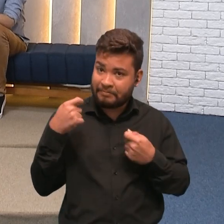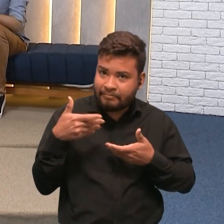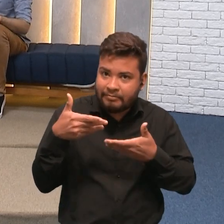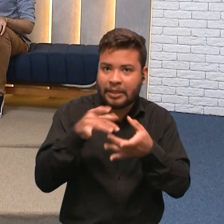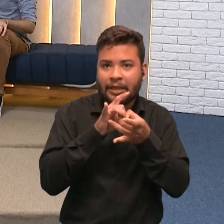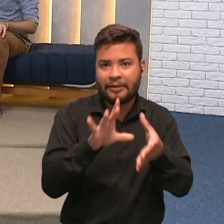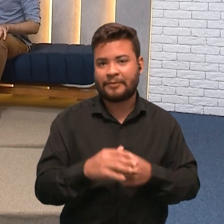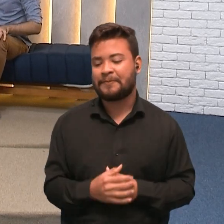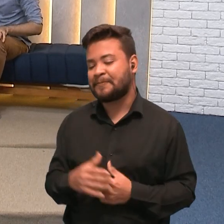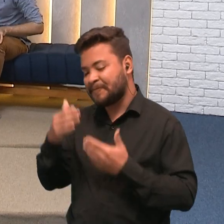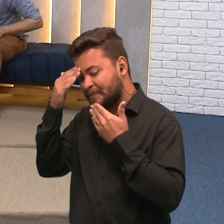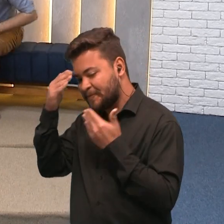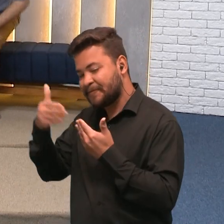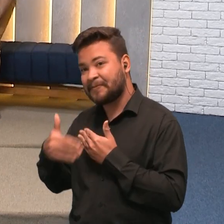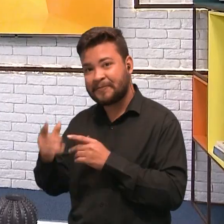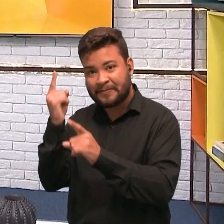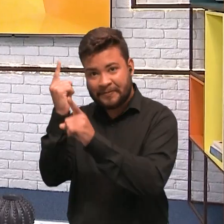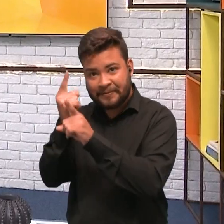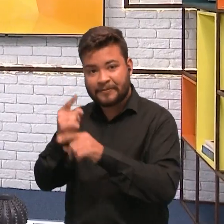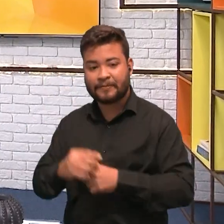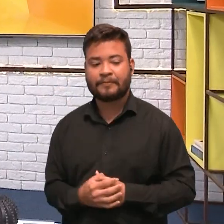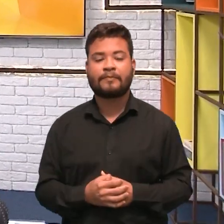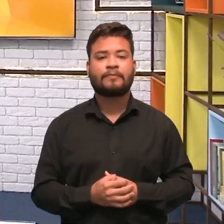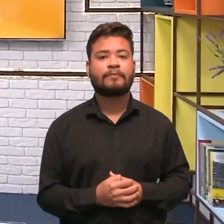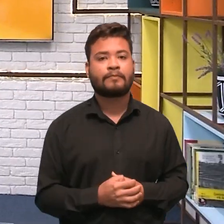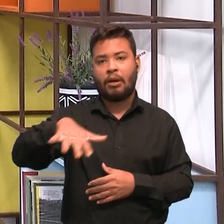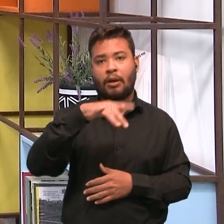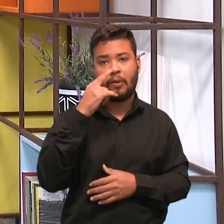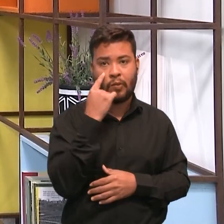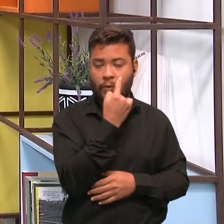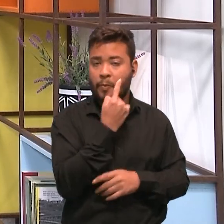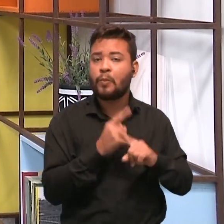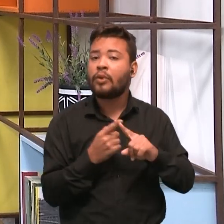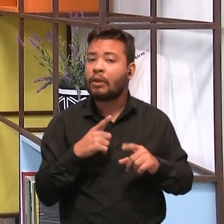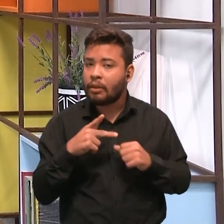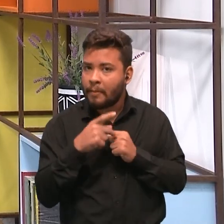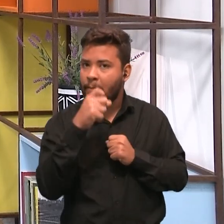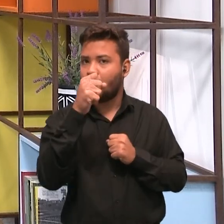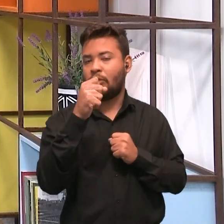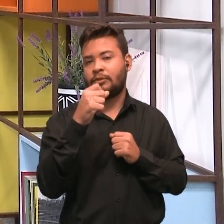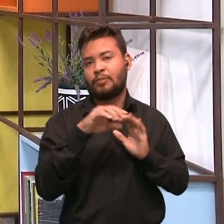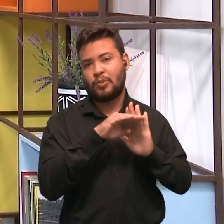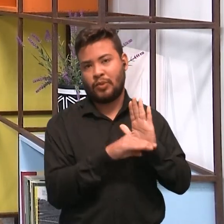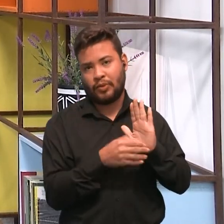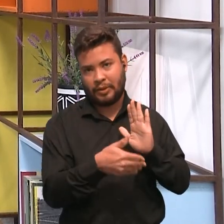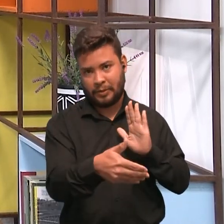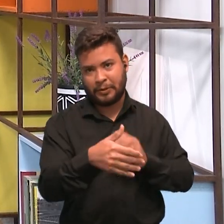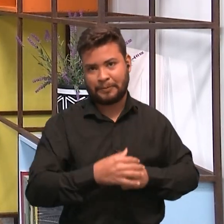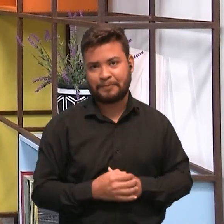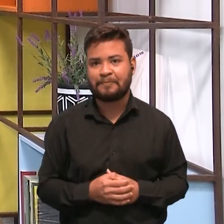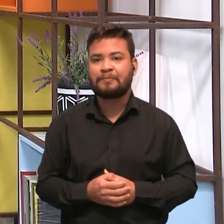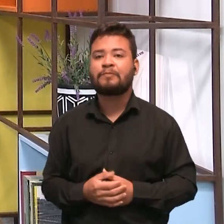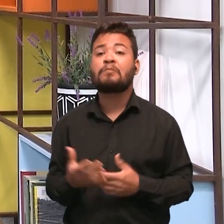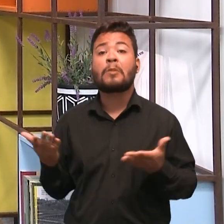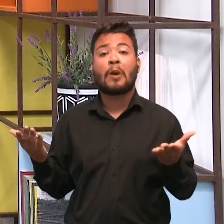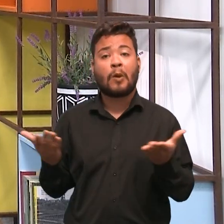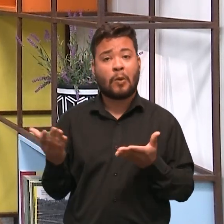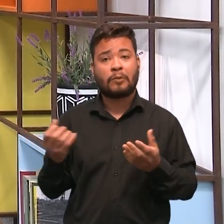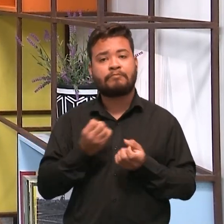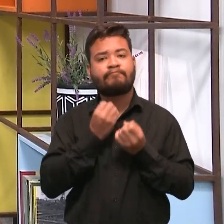alta comunicabilidade e possibilidade de silenciamento, de incomunicabilidade também. E eu estudo o museu nessa perspectiva. E, na verdade, essa